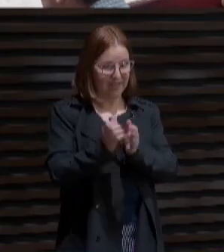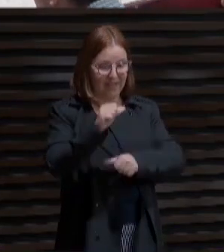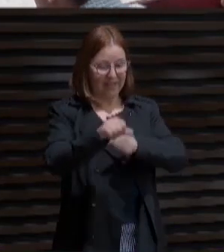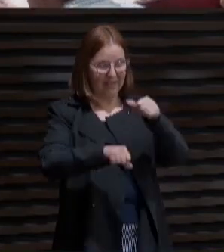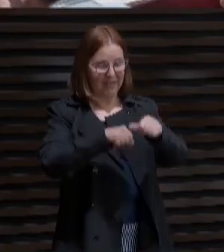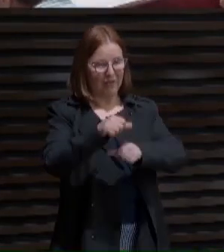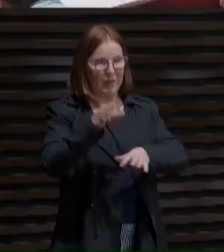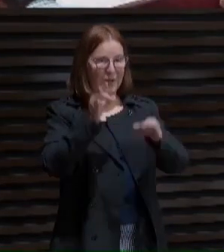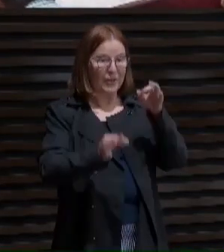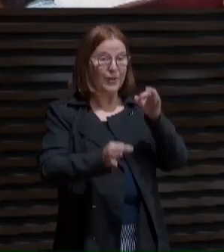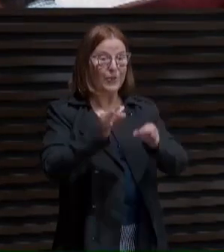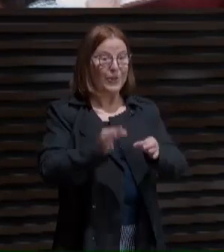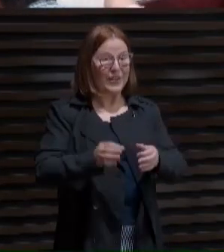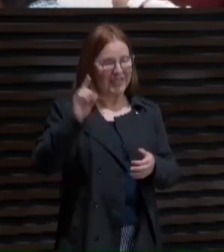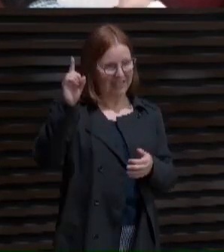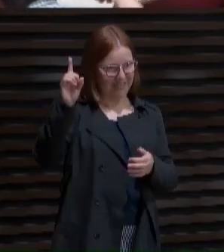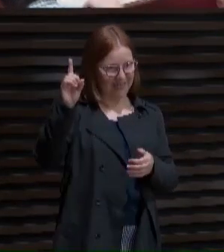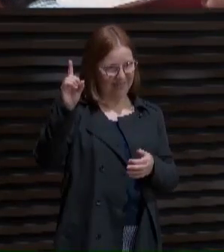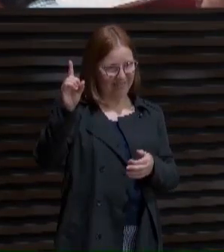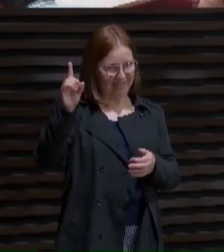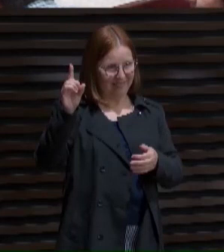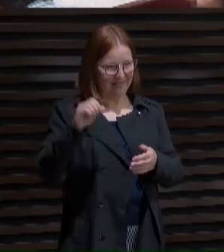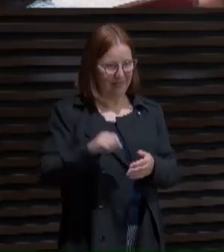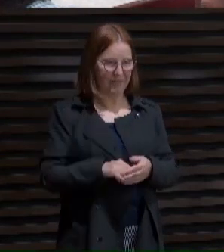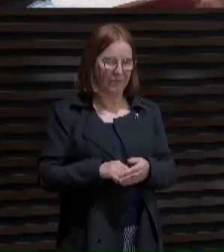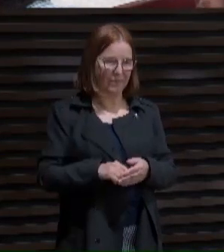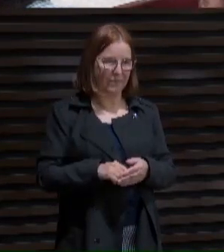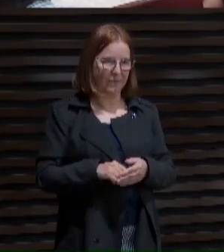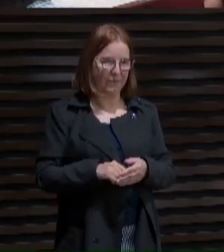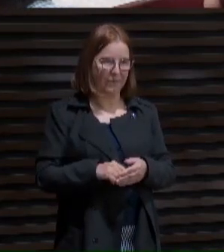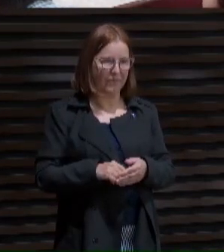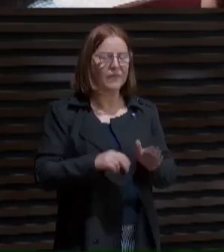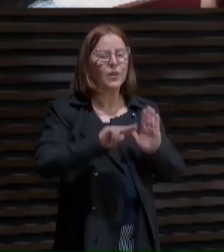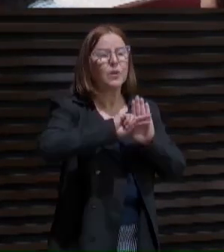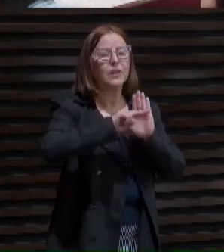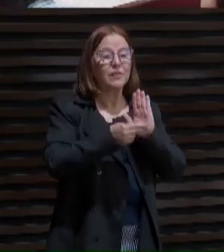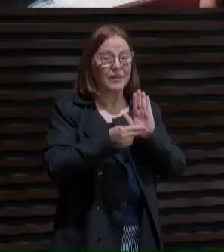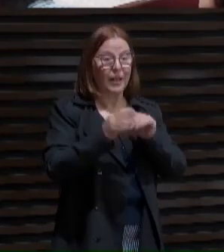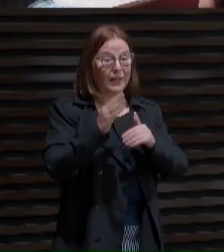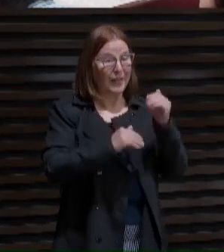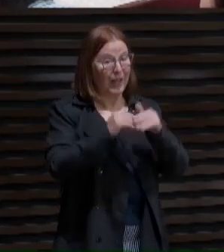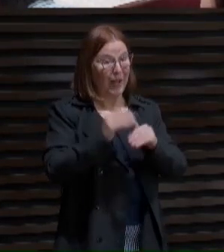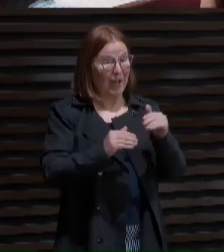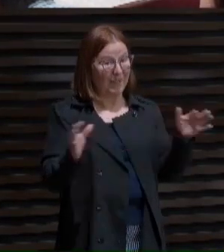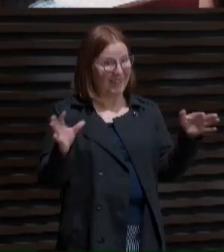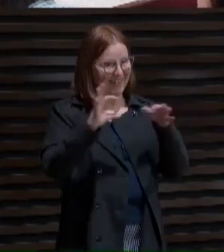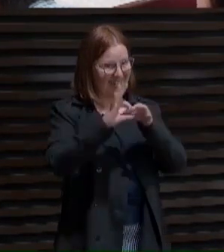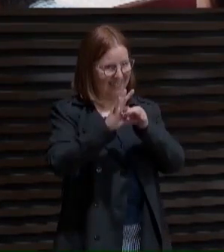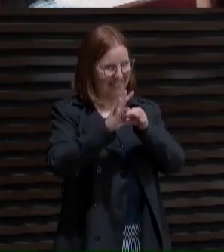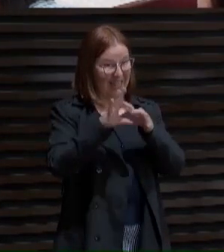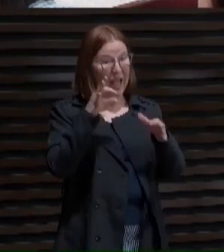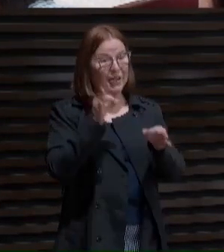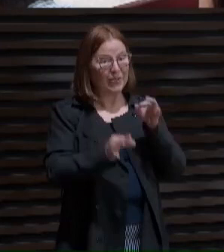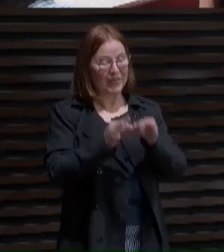de Deus. Qual é o benefício da obra da reconciliação? A justiça.